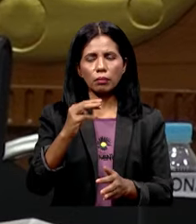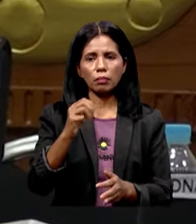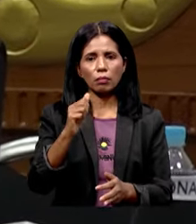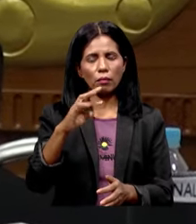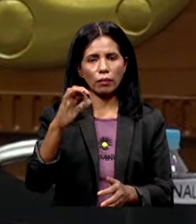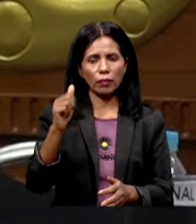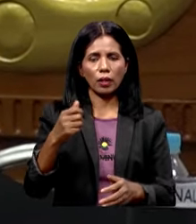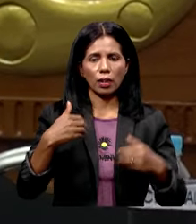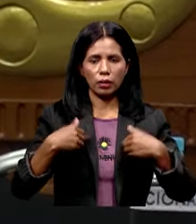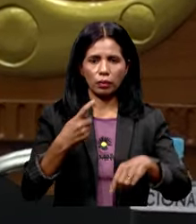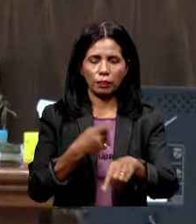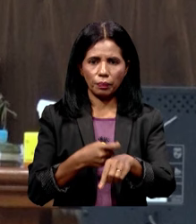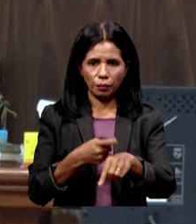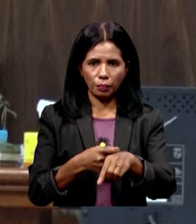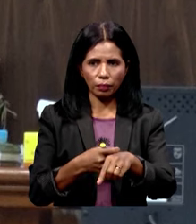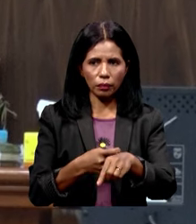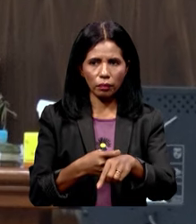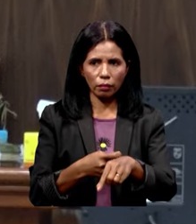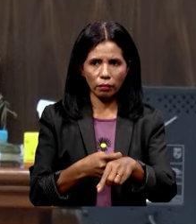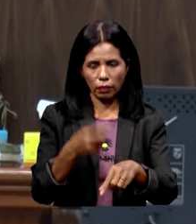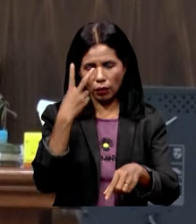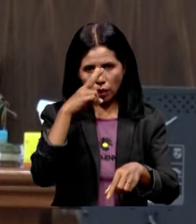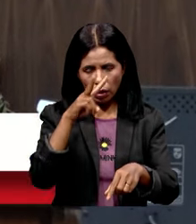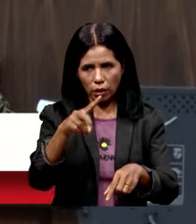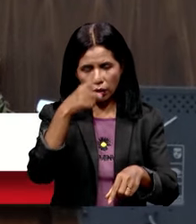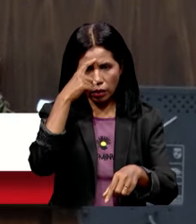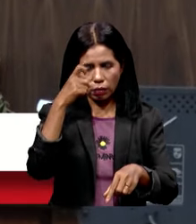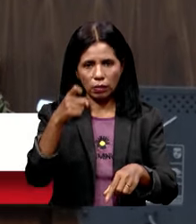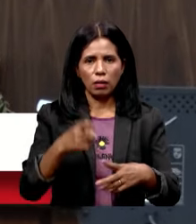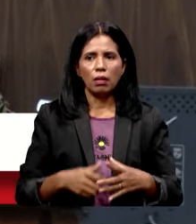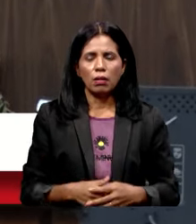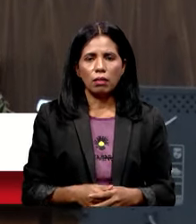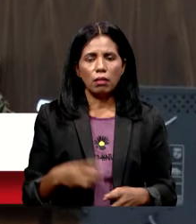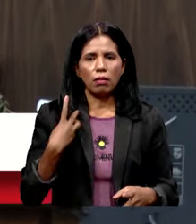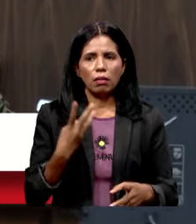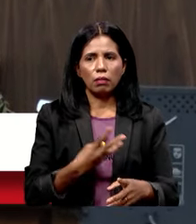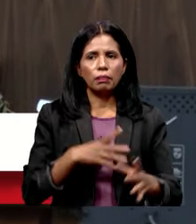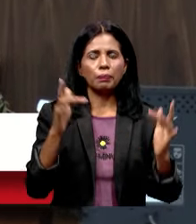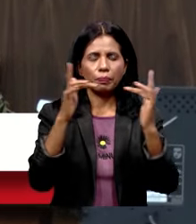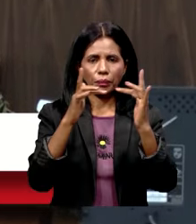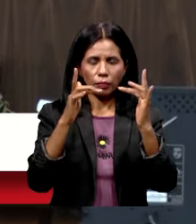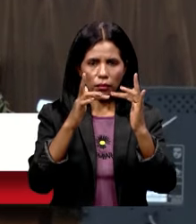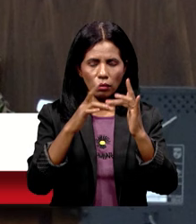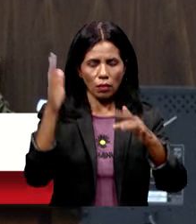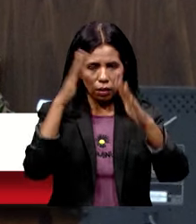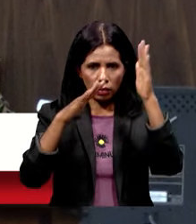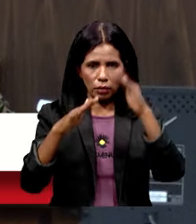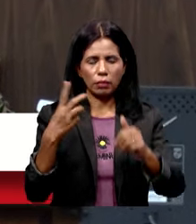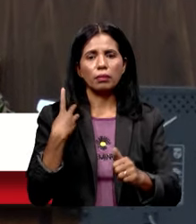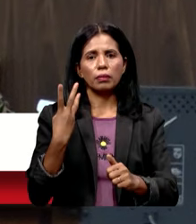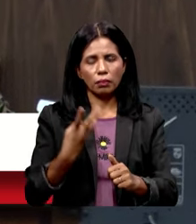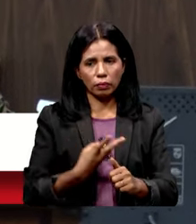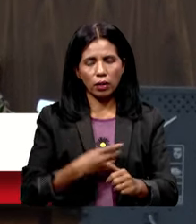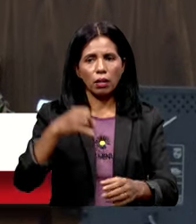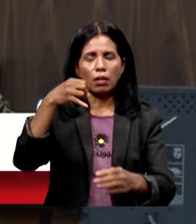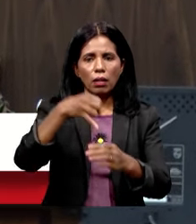ia tempo naro para atu haré tamba condições e tania internet ne pesai problema ba ita, inclui